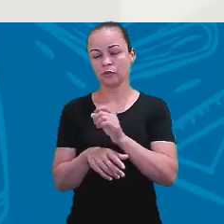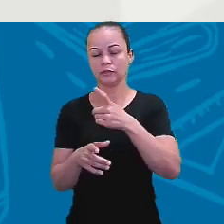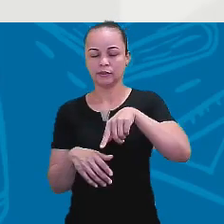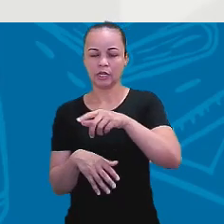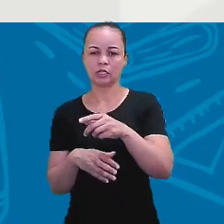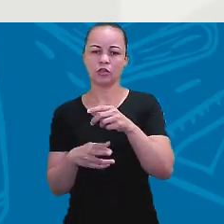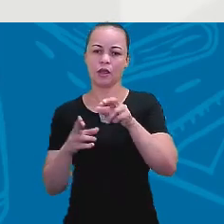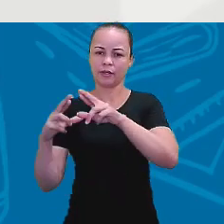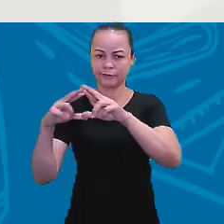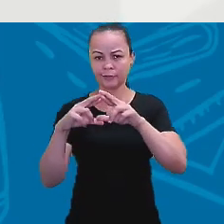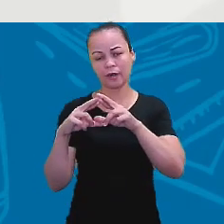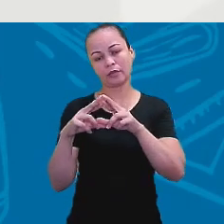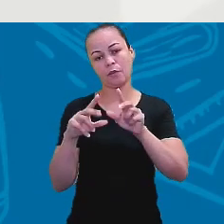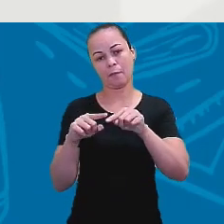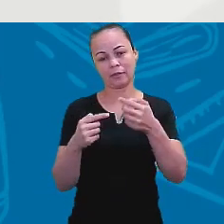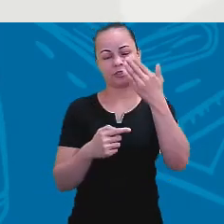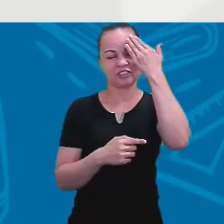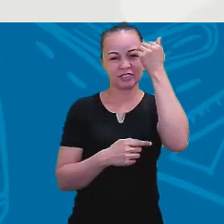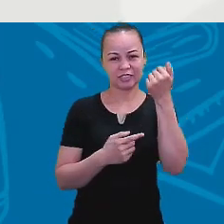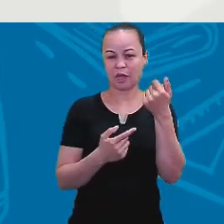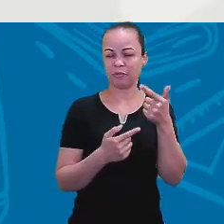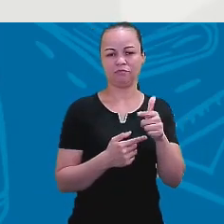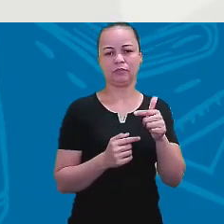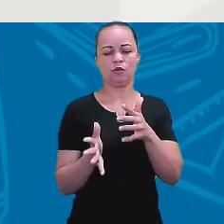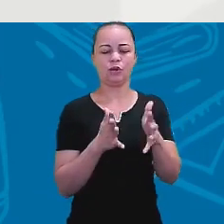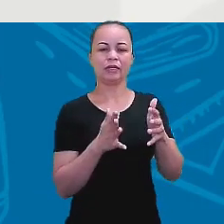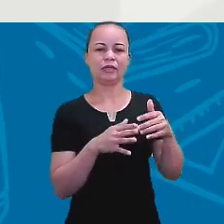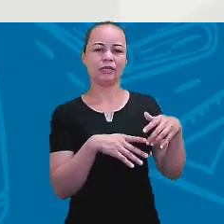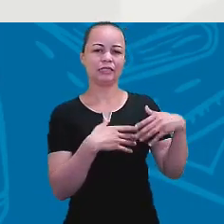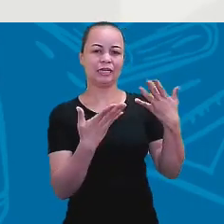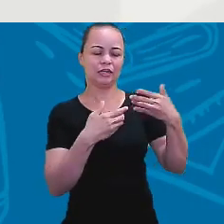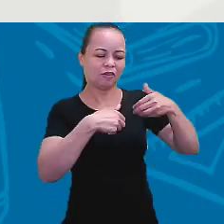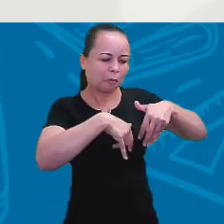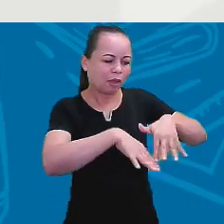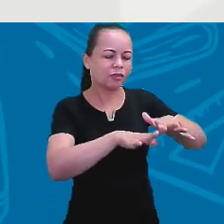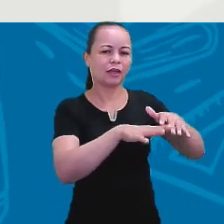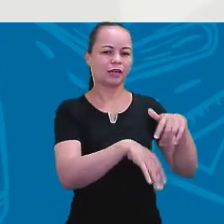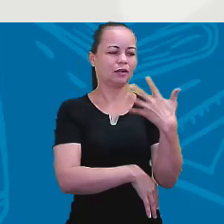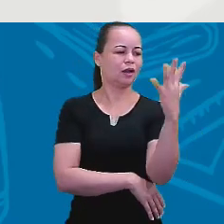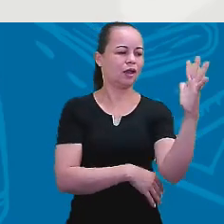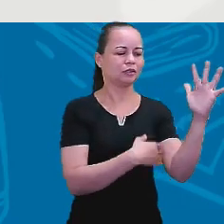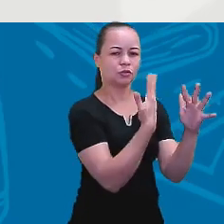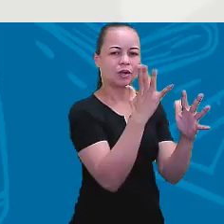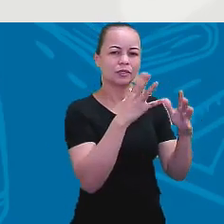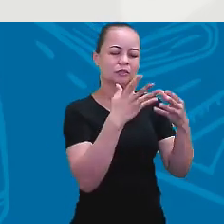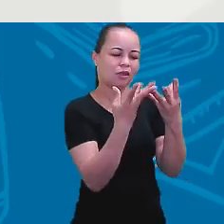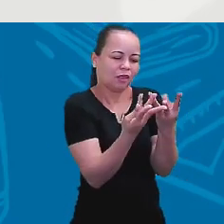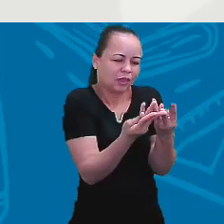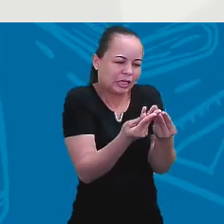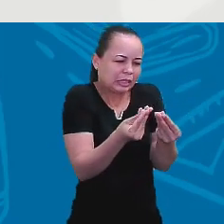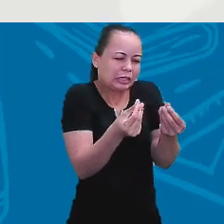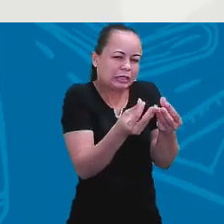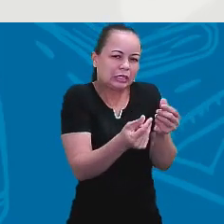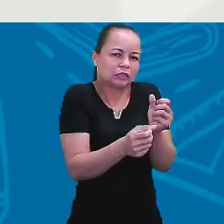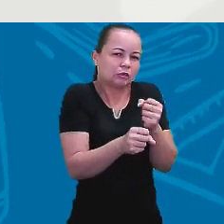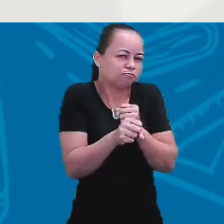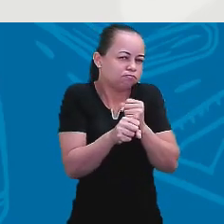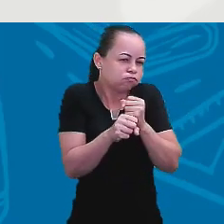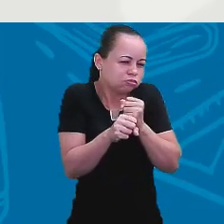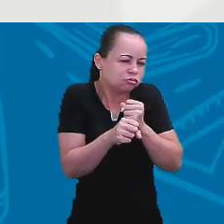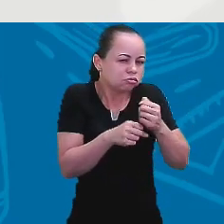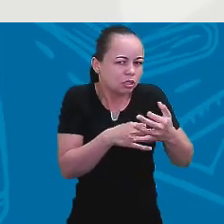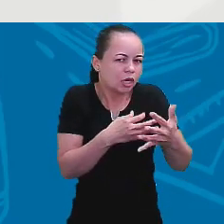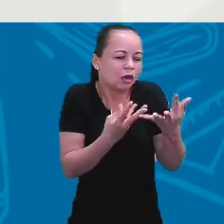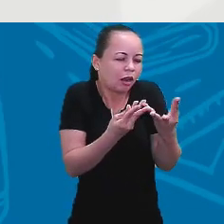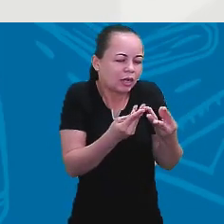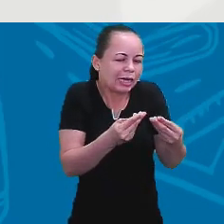gente sabe que não, que ele vai lá para a natureza e vai passar anos e milhares de anos para ser decomposto, ali prejudicando o meio ambiente. Onde